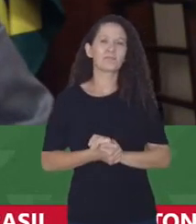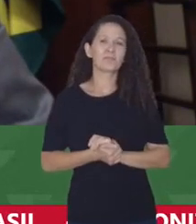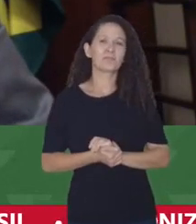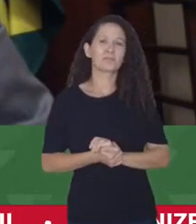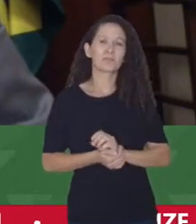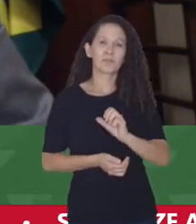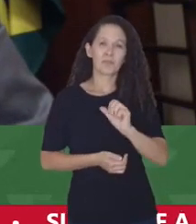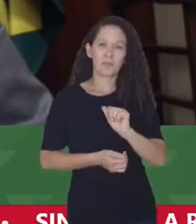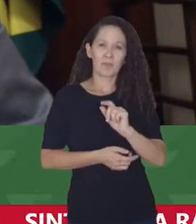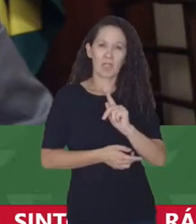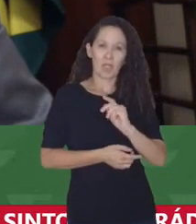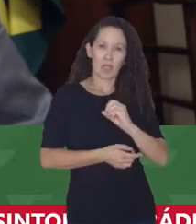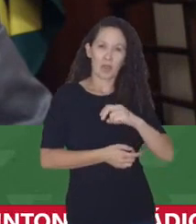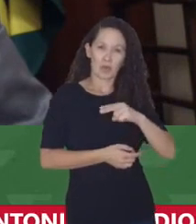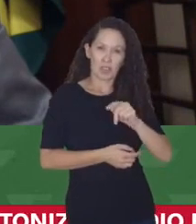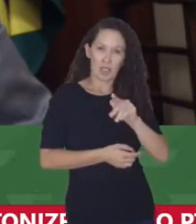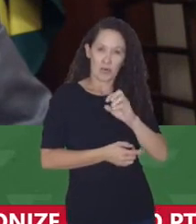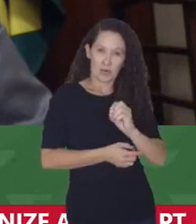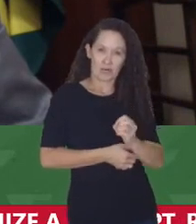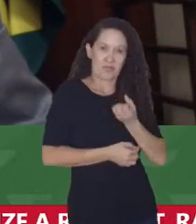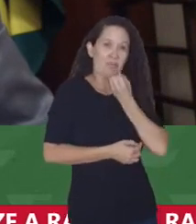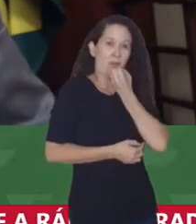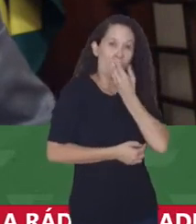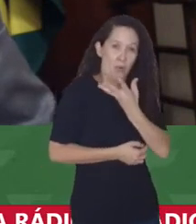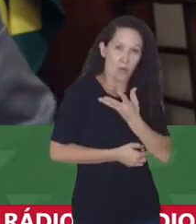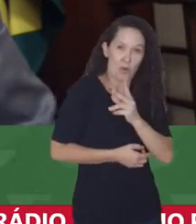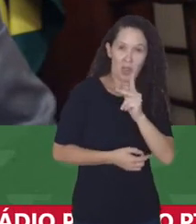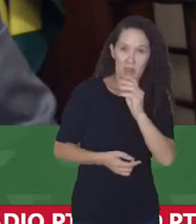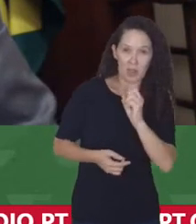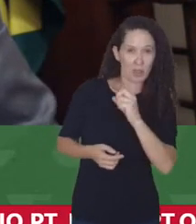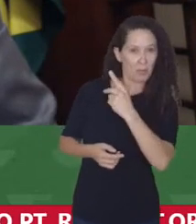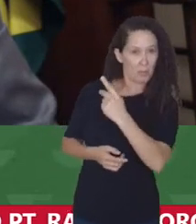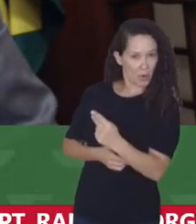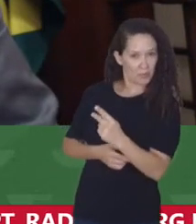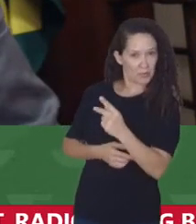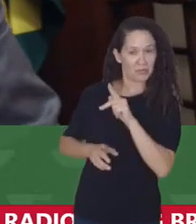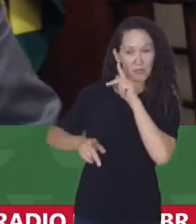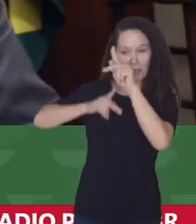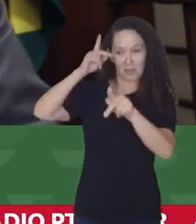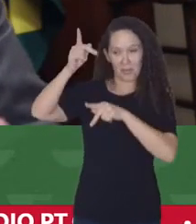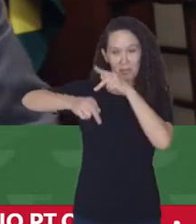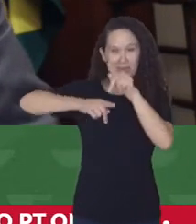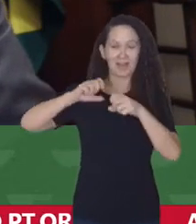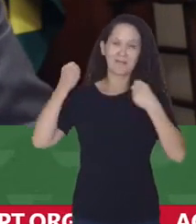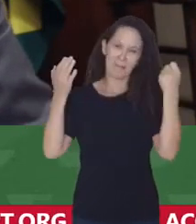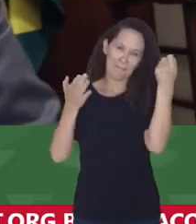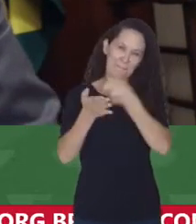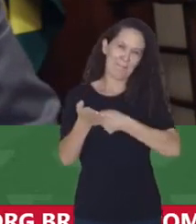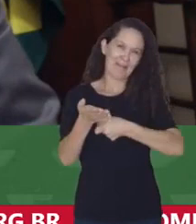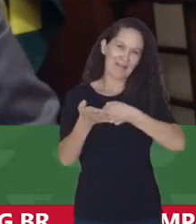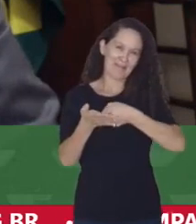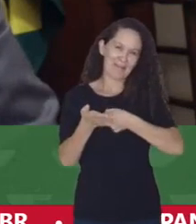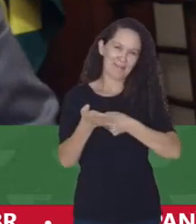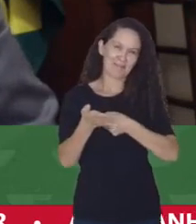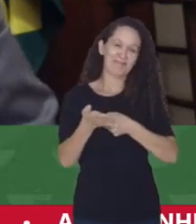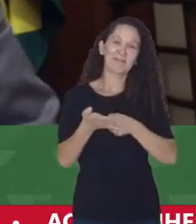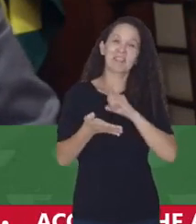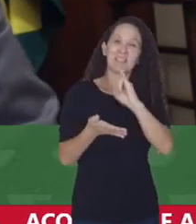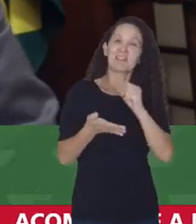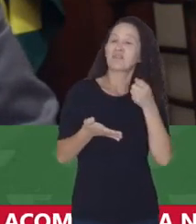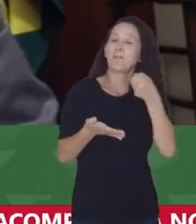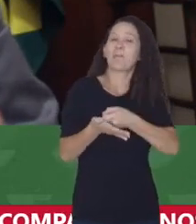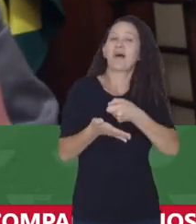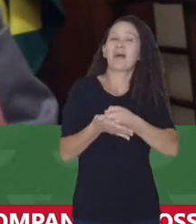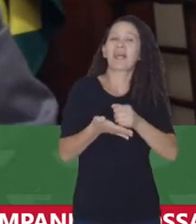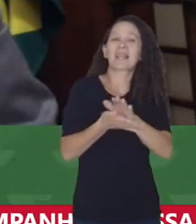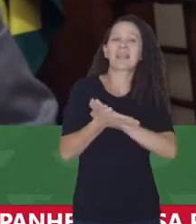agronegócio ser pop e ser tech, para ser pop, eu costumo dizer que tem que pagar imposto na exportação, porque quem não paga imposto não é